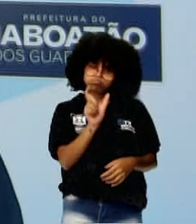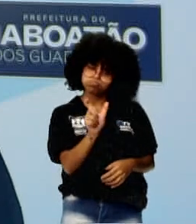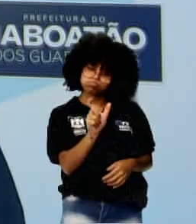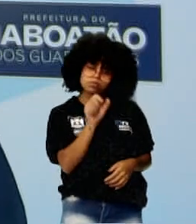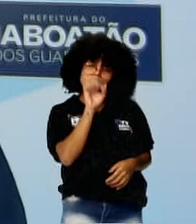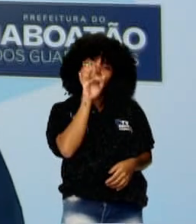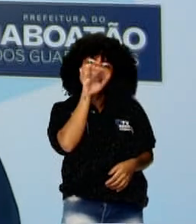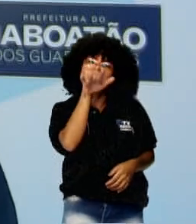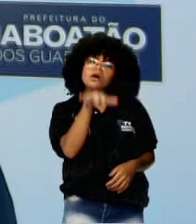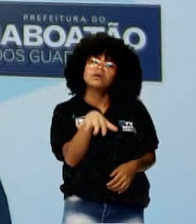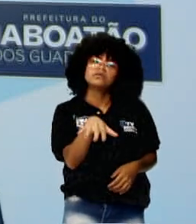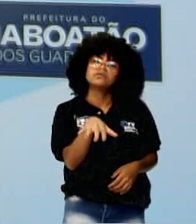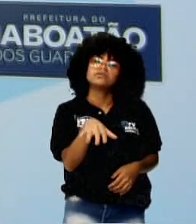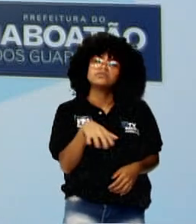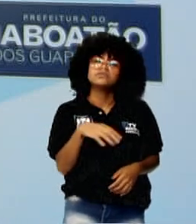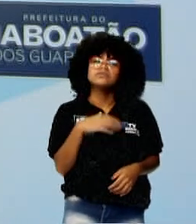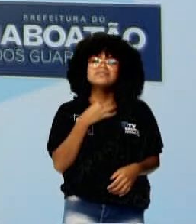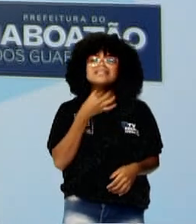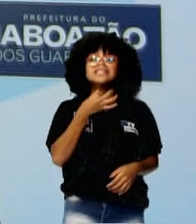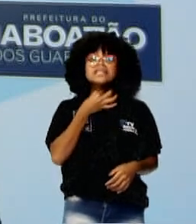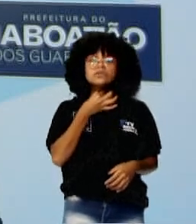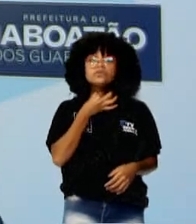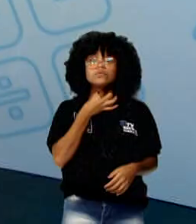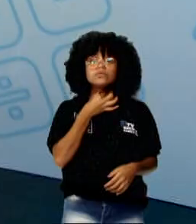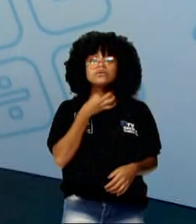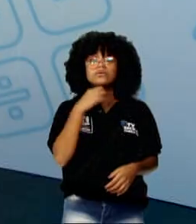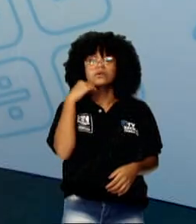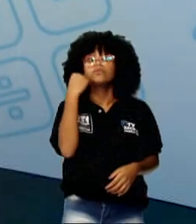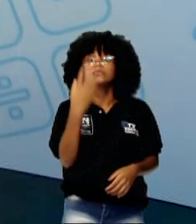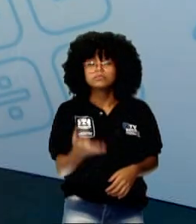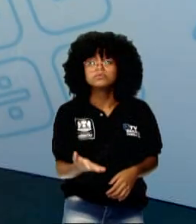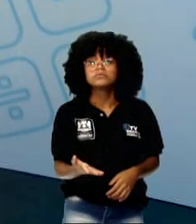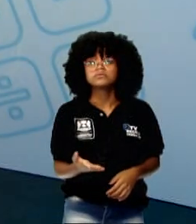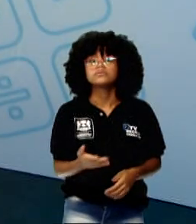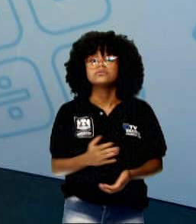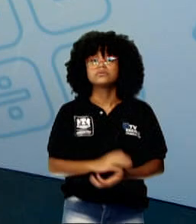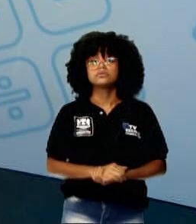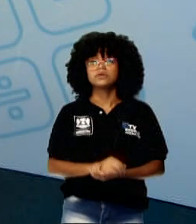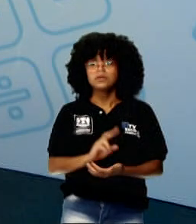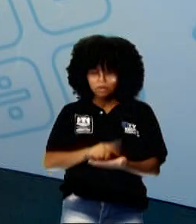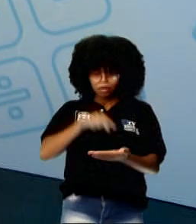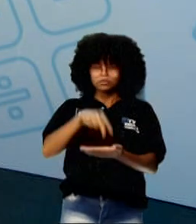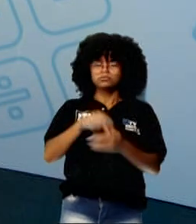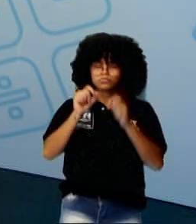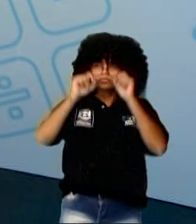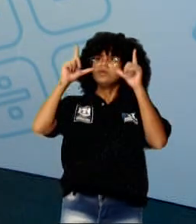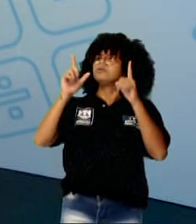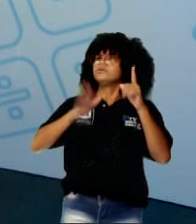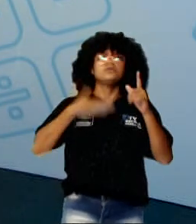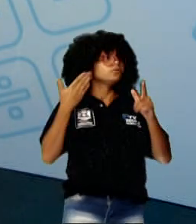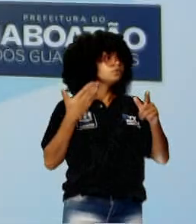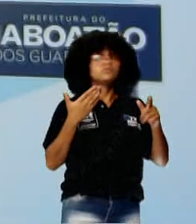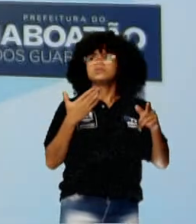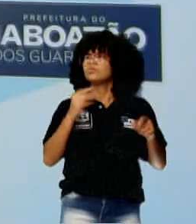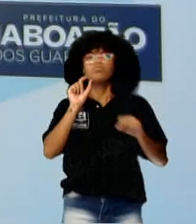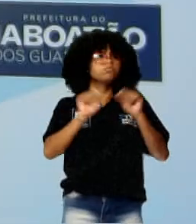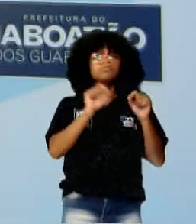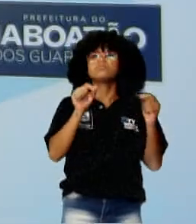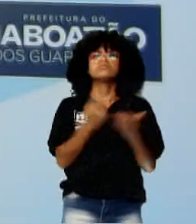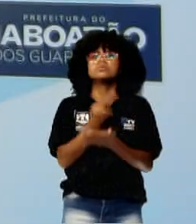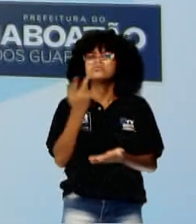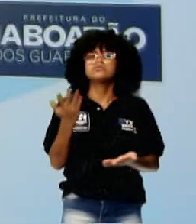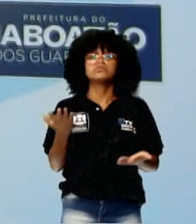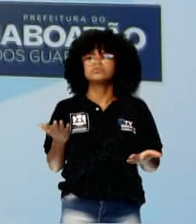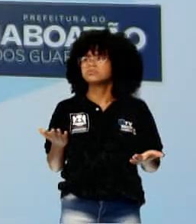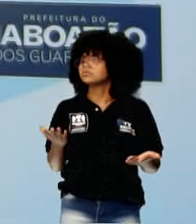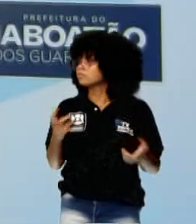o pedaço da maçã que ela tinha comido, que tinha ficado engasgado, ela cuspiu. E tornou assustada, sem saber o que estava